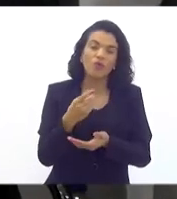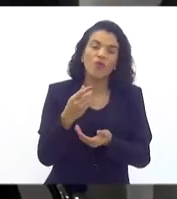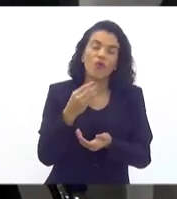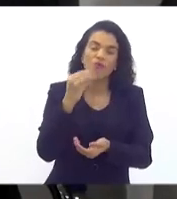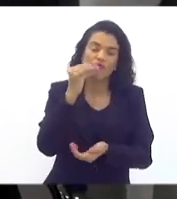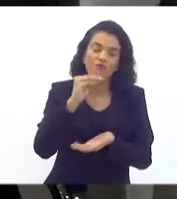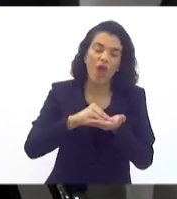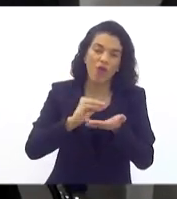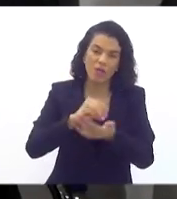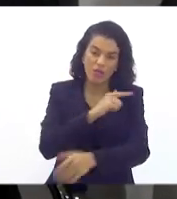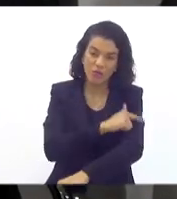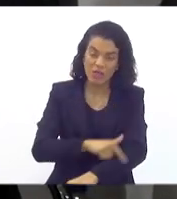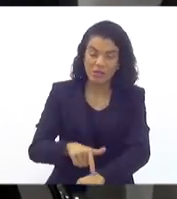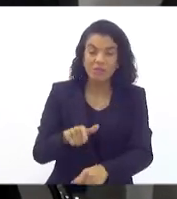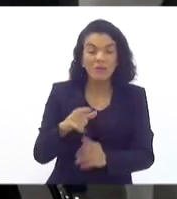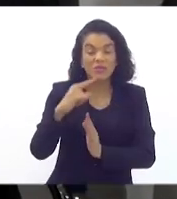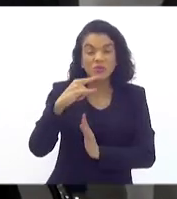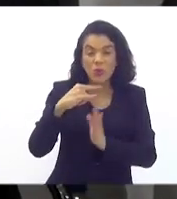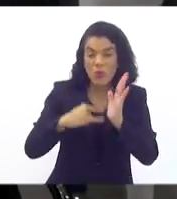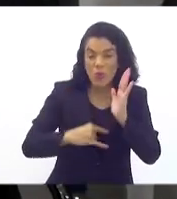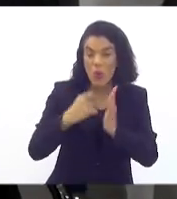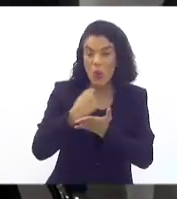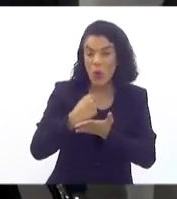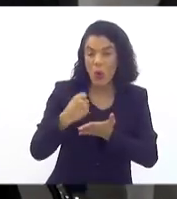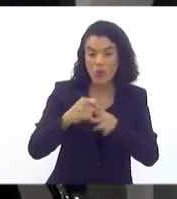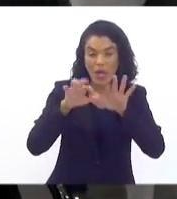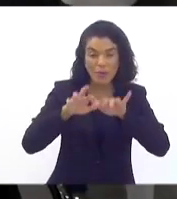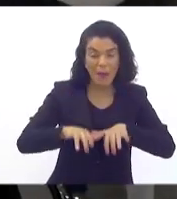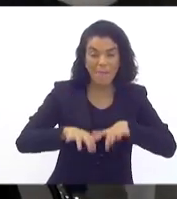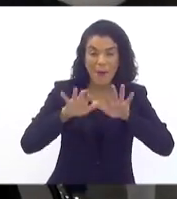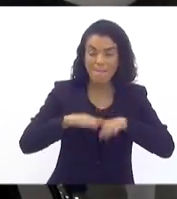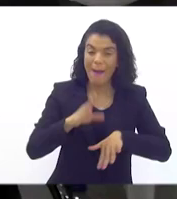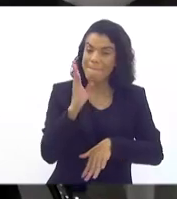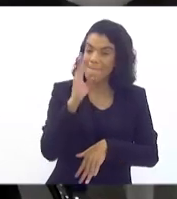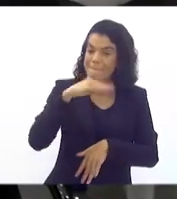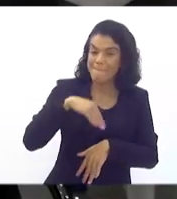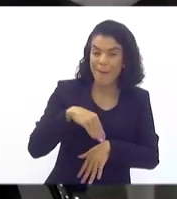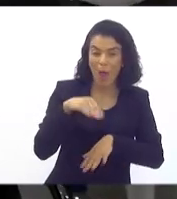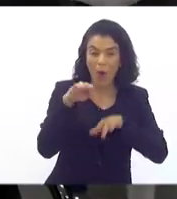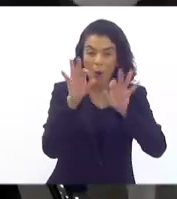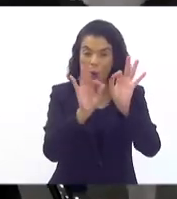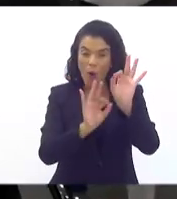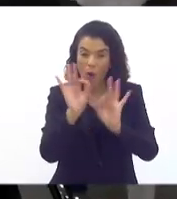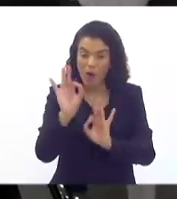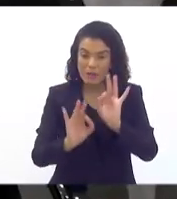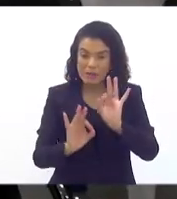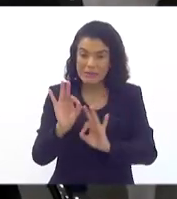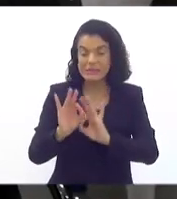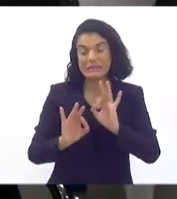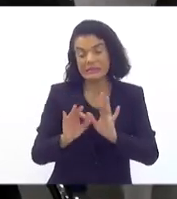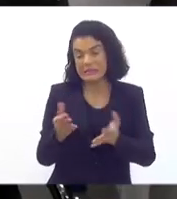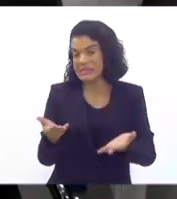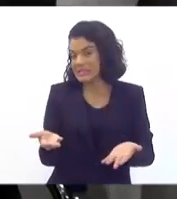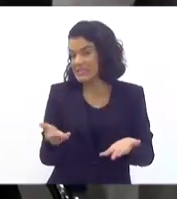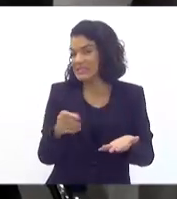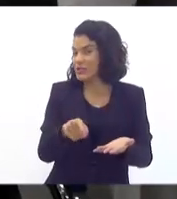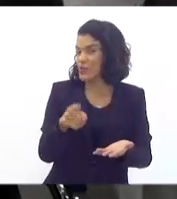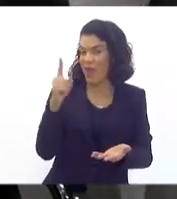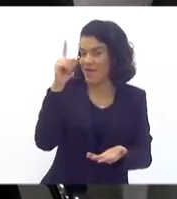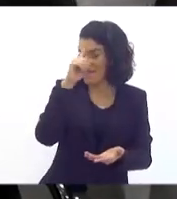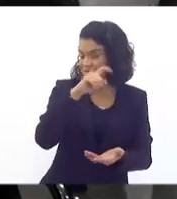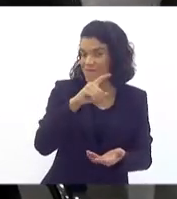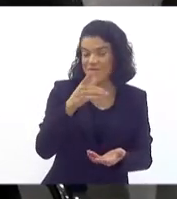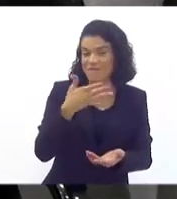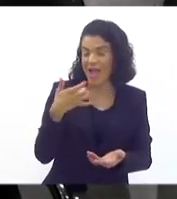mas contratos mal elaborados mal redigidos de acordo com o conjuntura e isso é um processo que não tem sido fácil